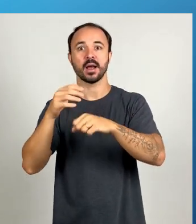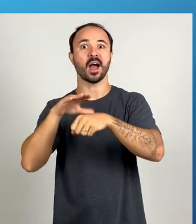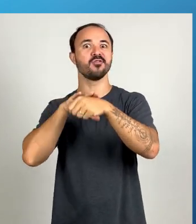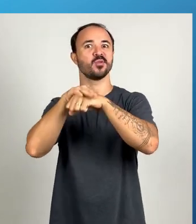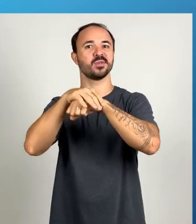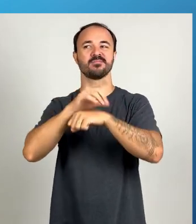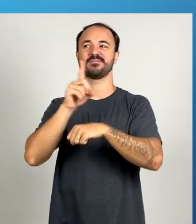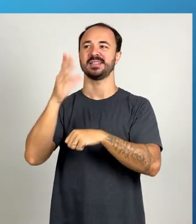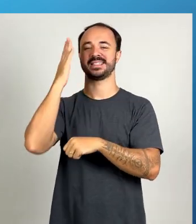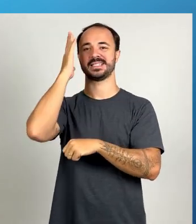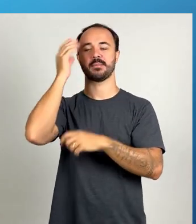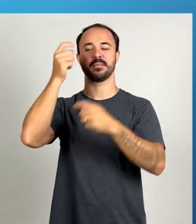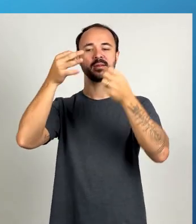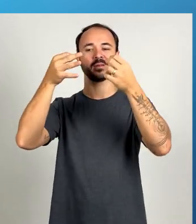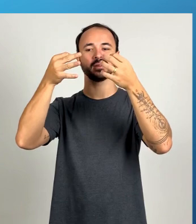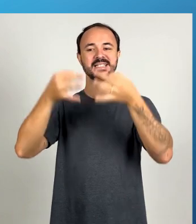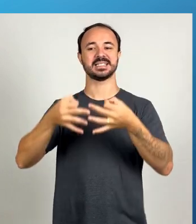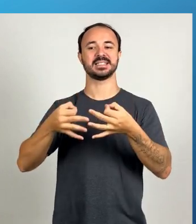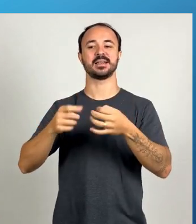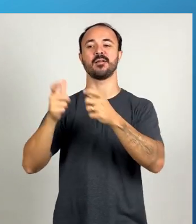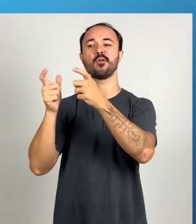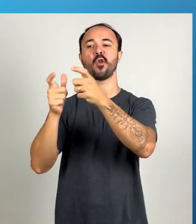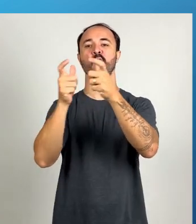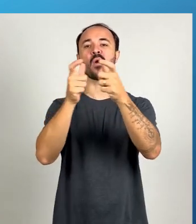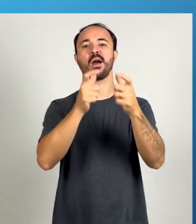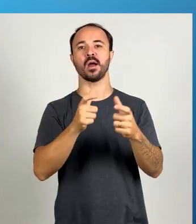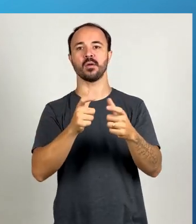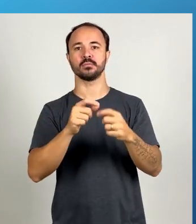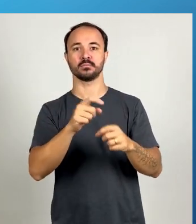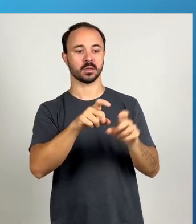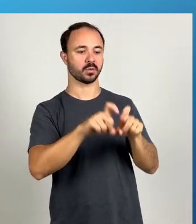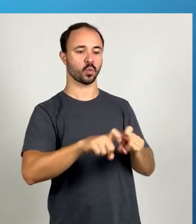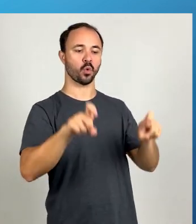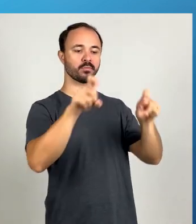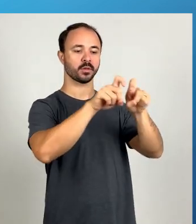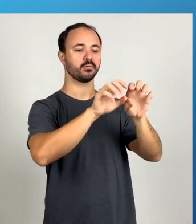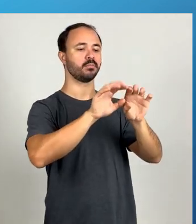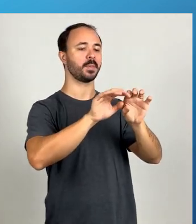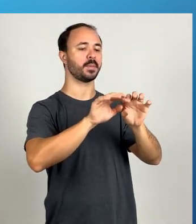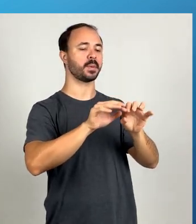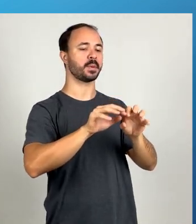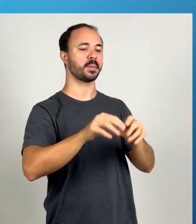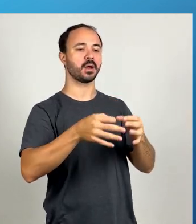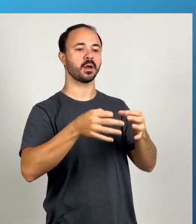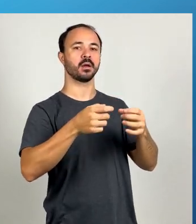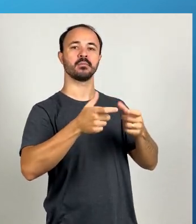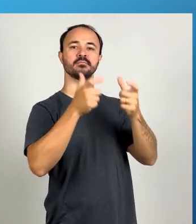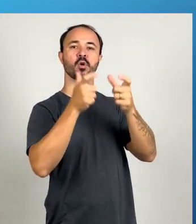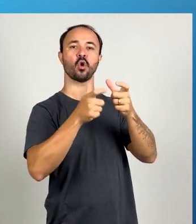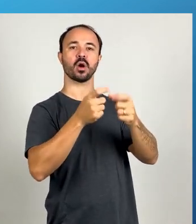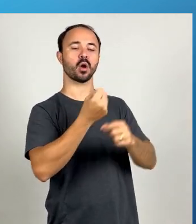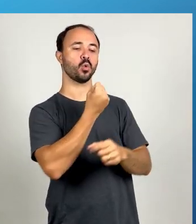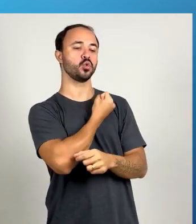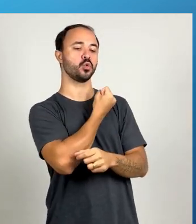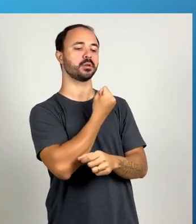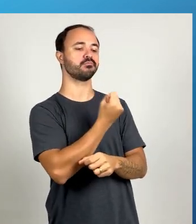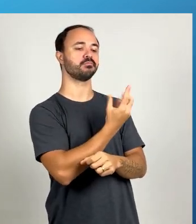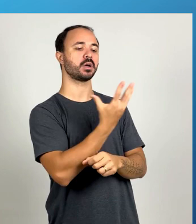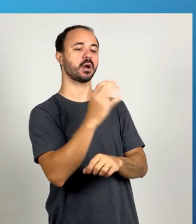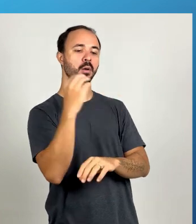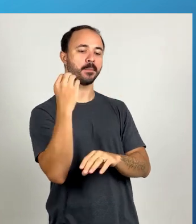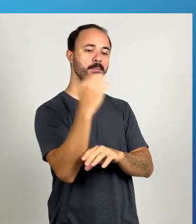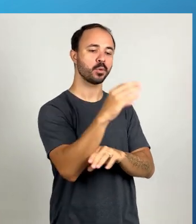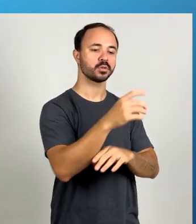Ele sabe certinho para onde ir, coloca no computador do avião, de bordo, sistema de GPS,